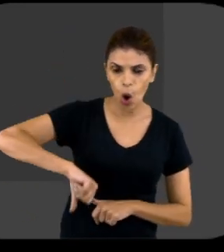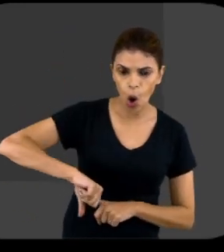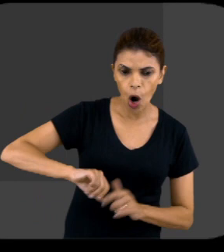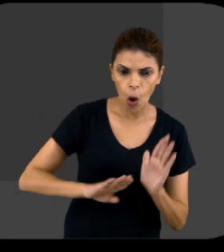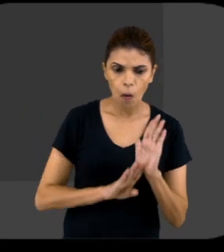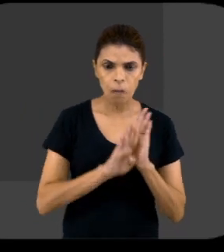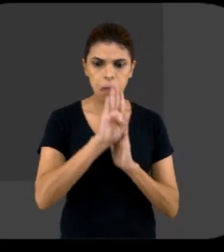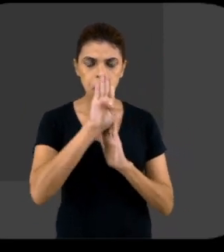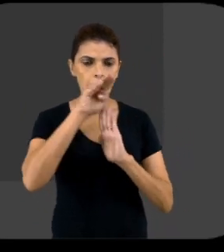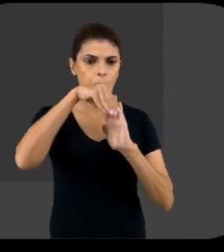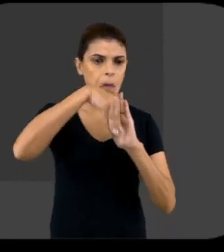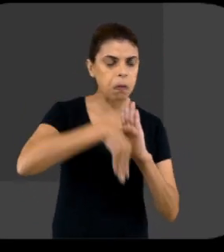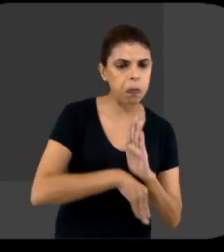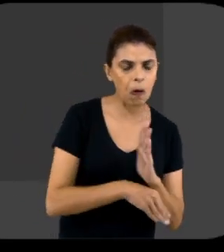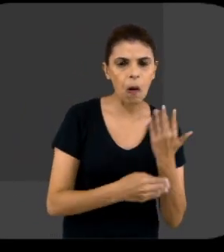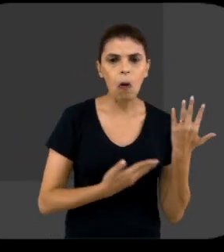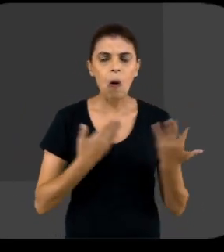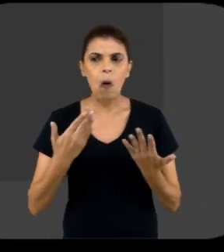ou tendo